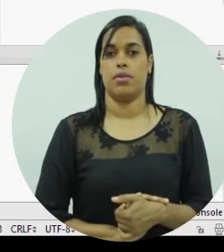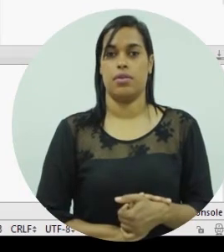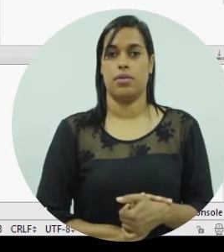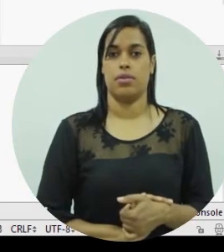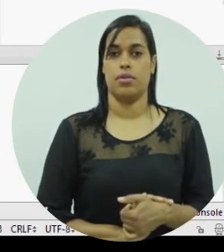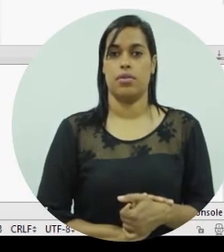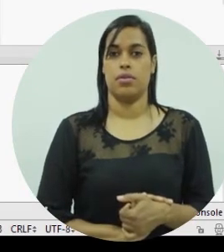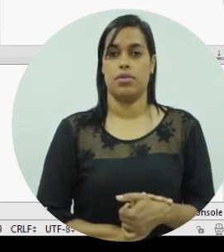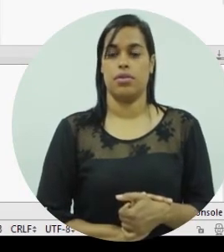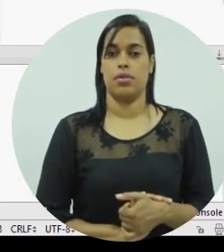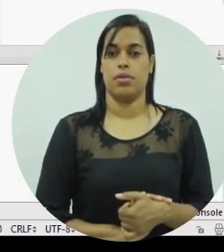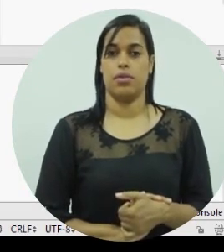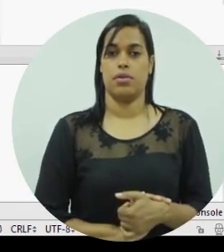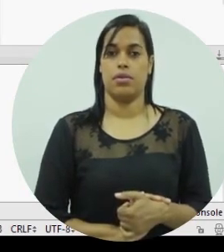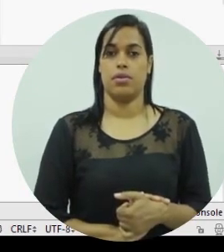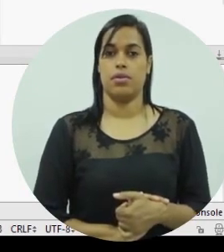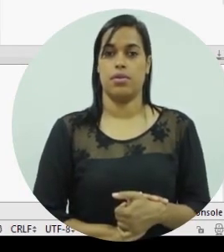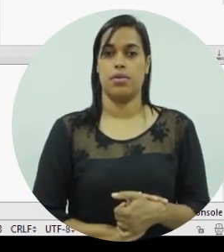são